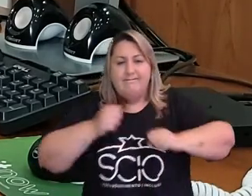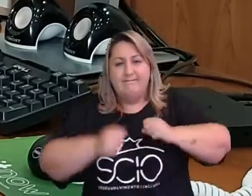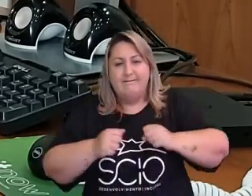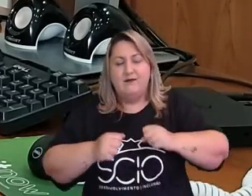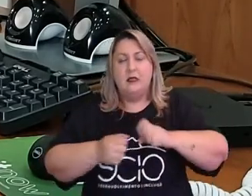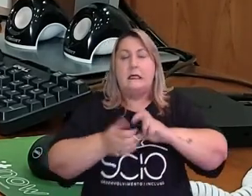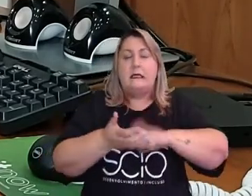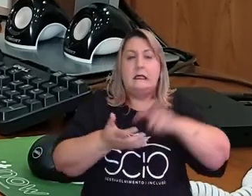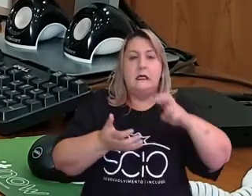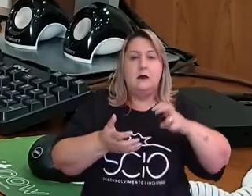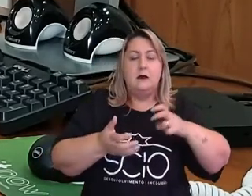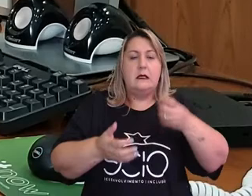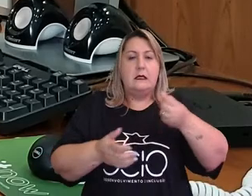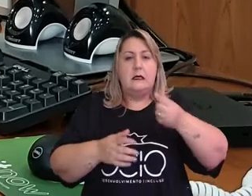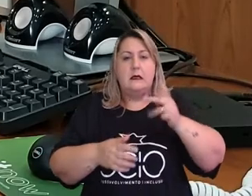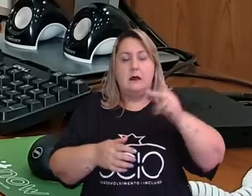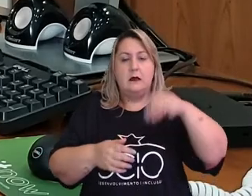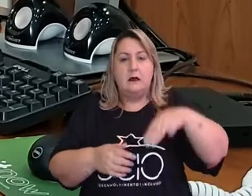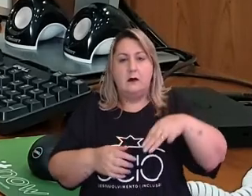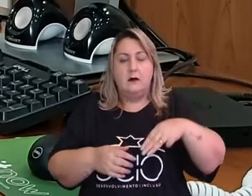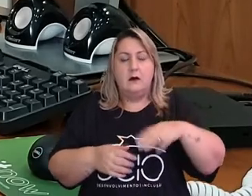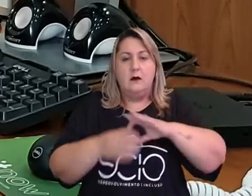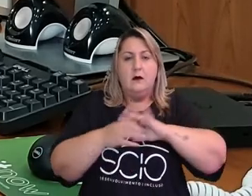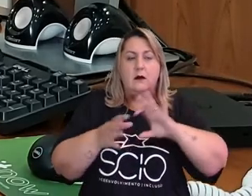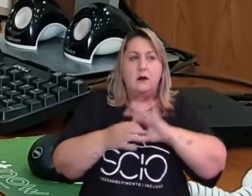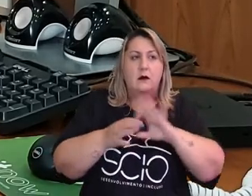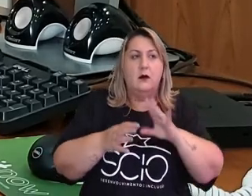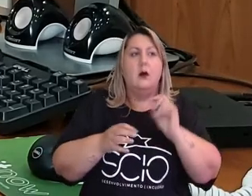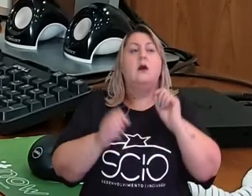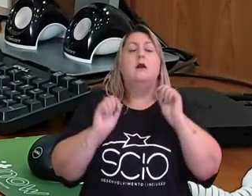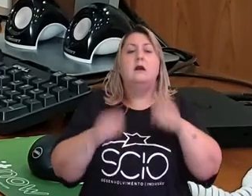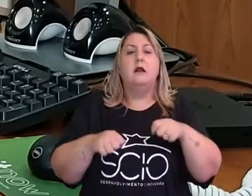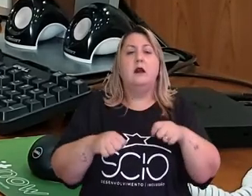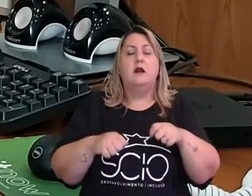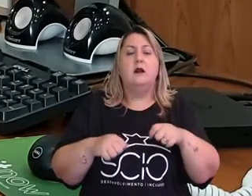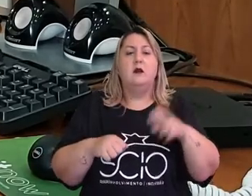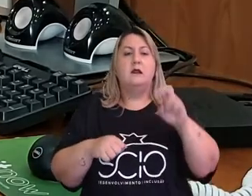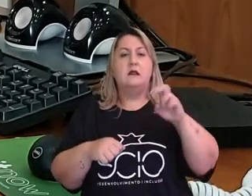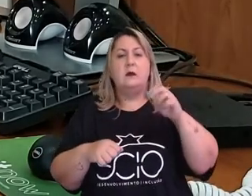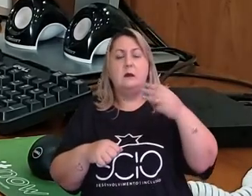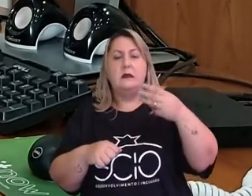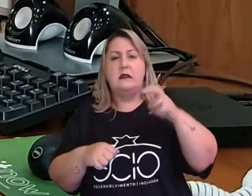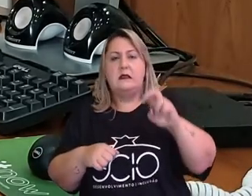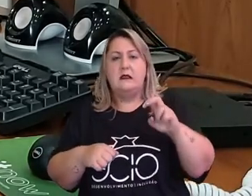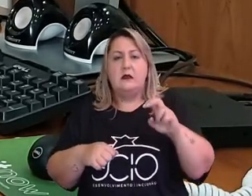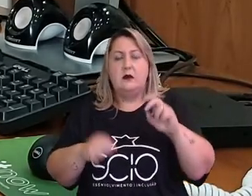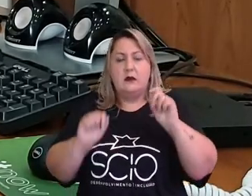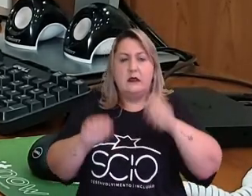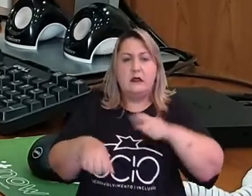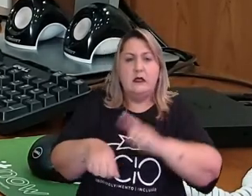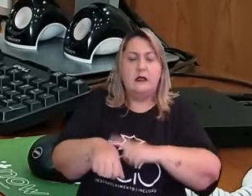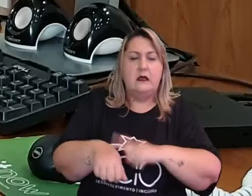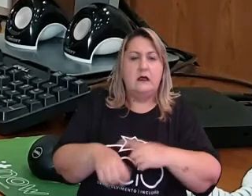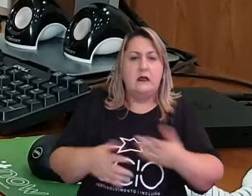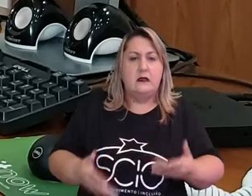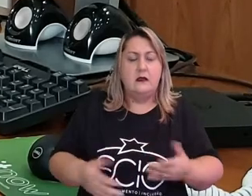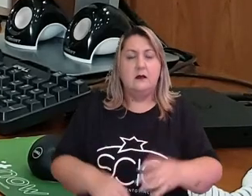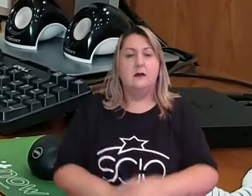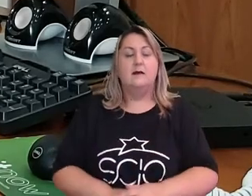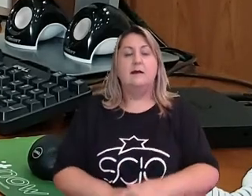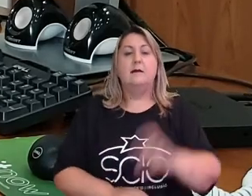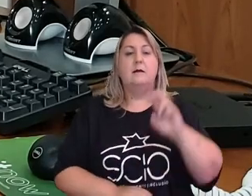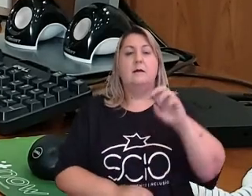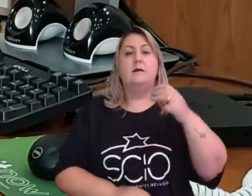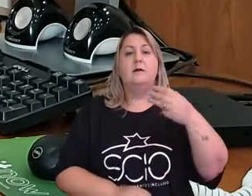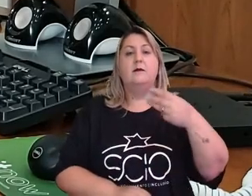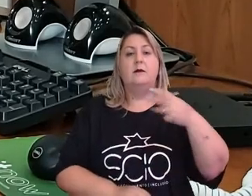manhã 6 km, então a minha deixa, qual que é a minha deixa para correr todo dia de manhã? 5h35, não é nem 5h30, nem 5h40. 5h35